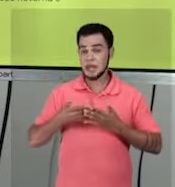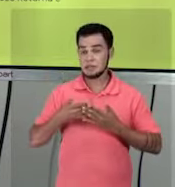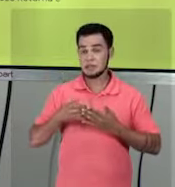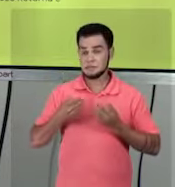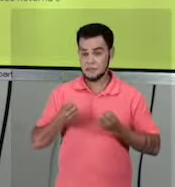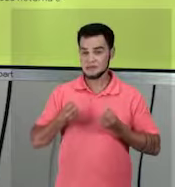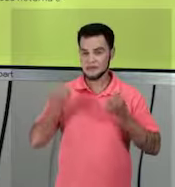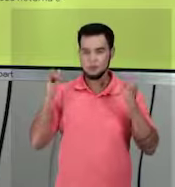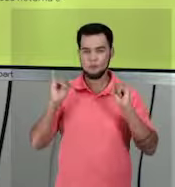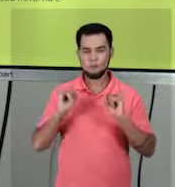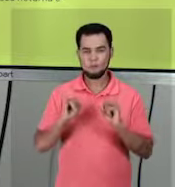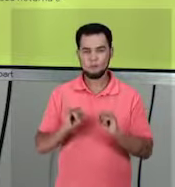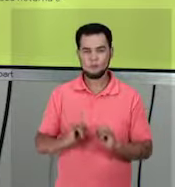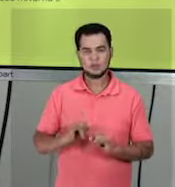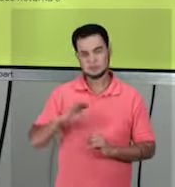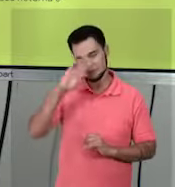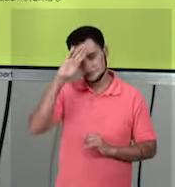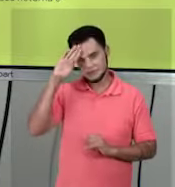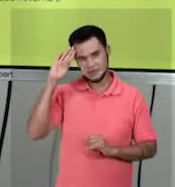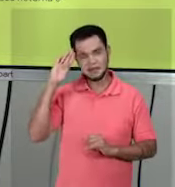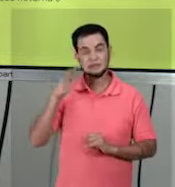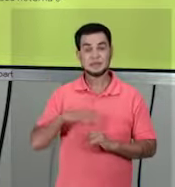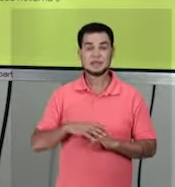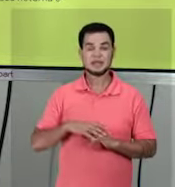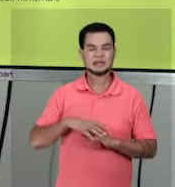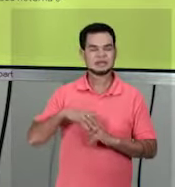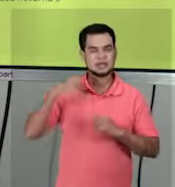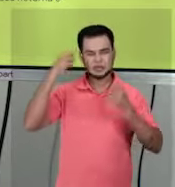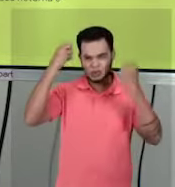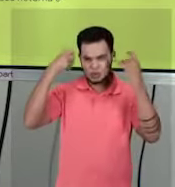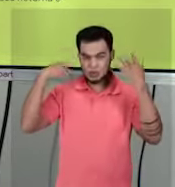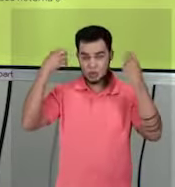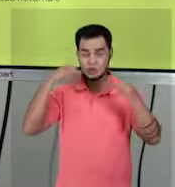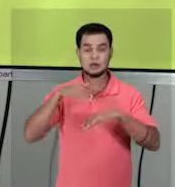a febre. Essa sudorese é o suor noturno, tá, pessoal?